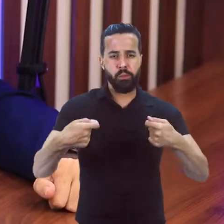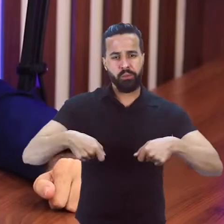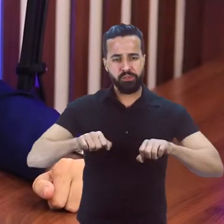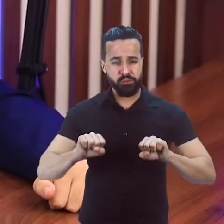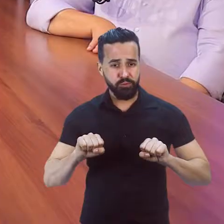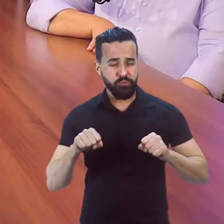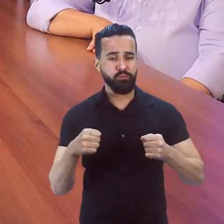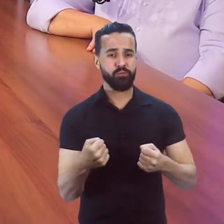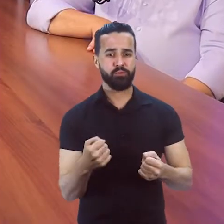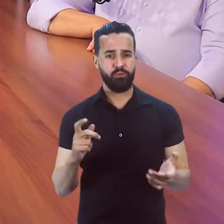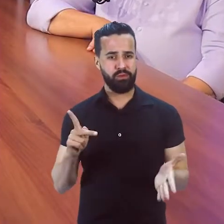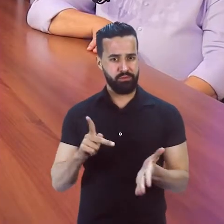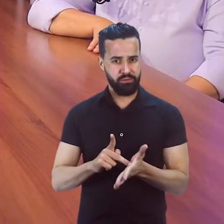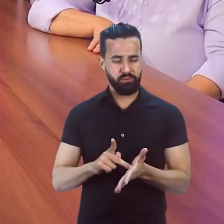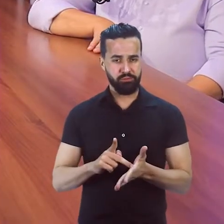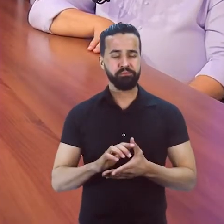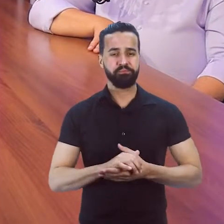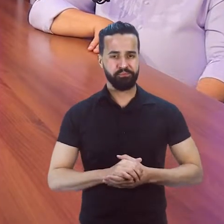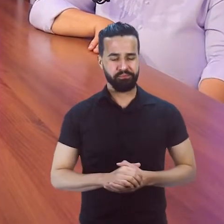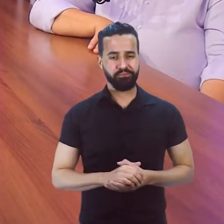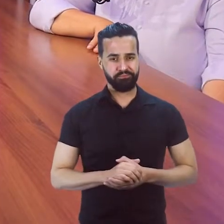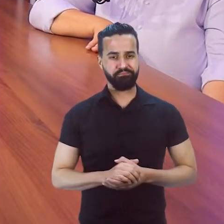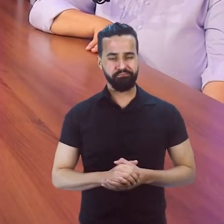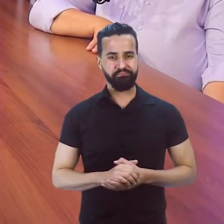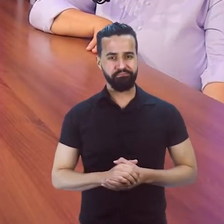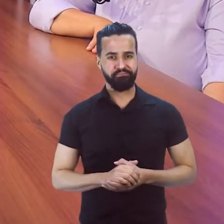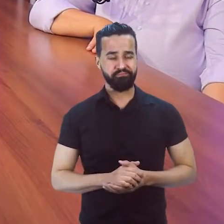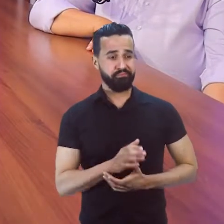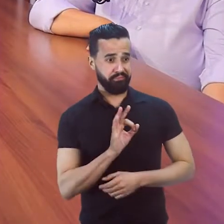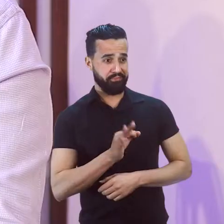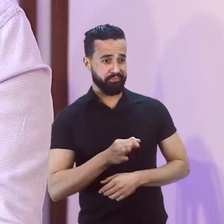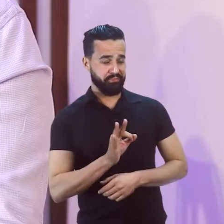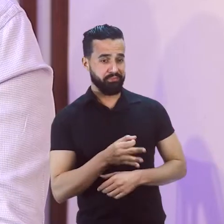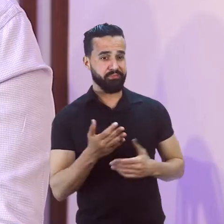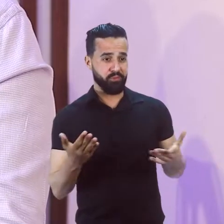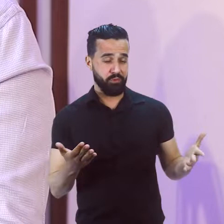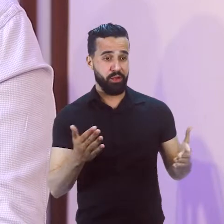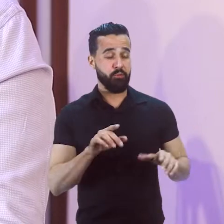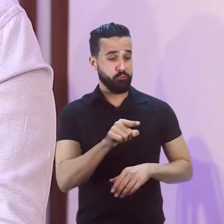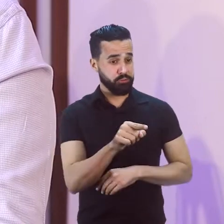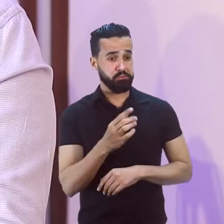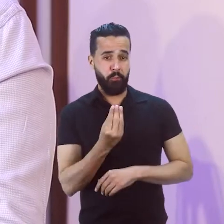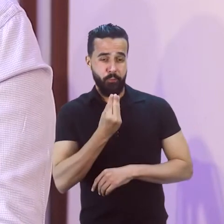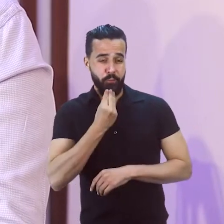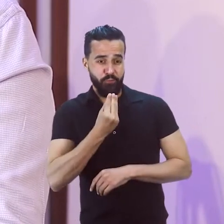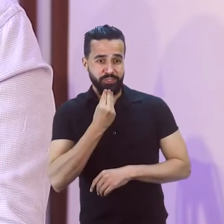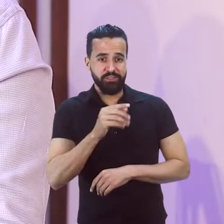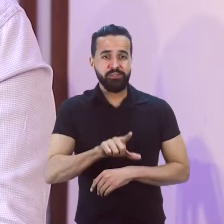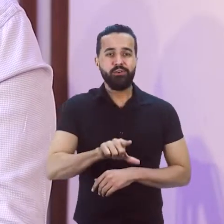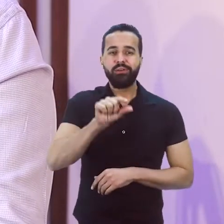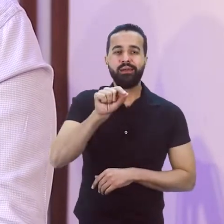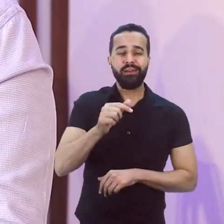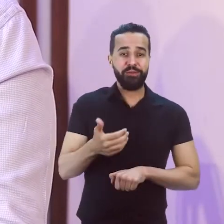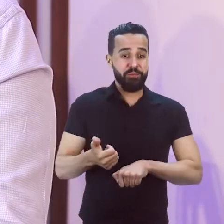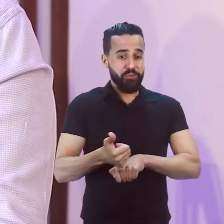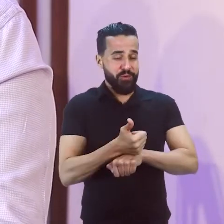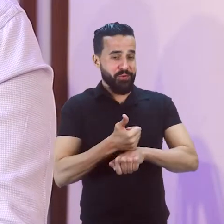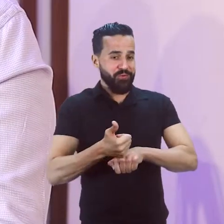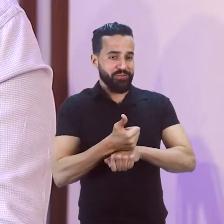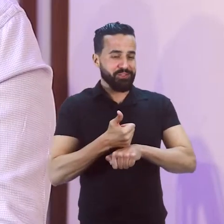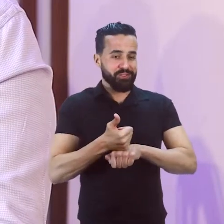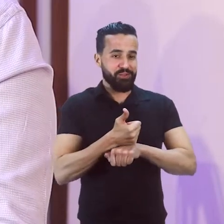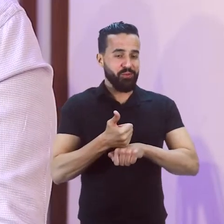isso. Bom demais. Agora, Herbert, você poderia ter escolhido de profissão ser